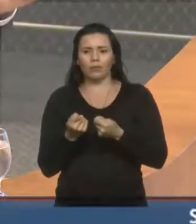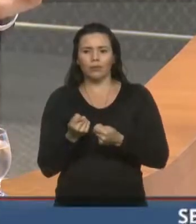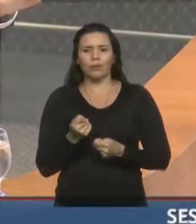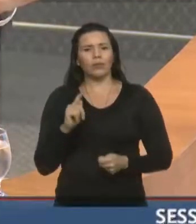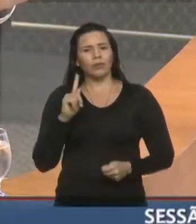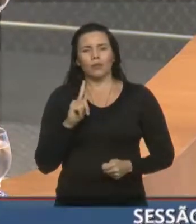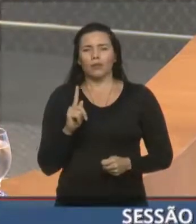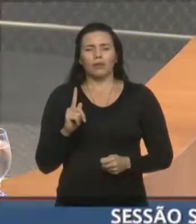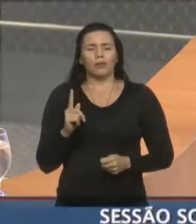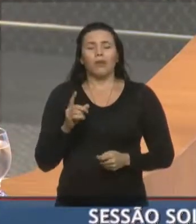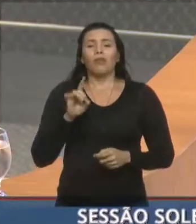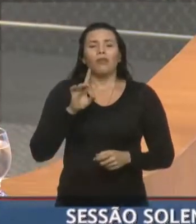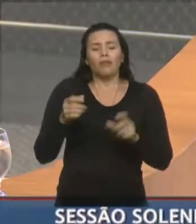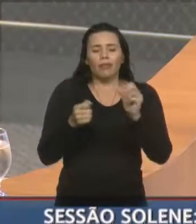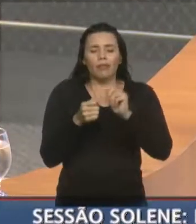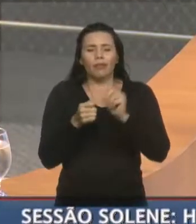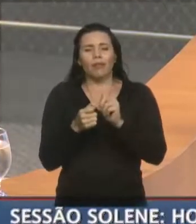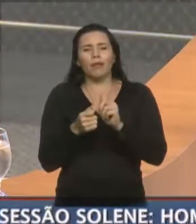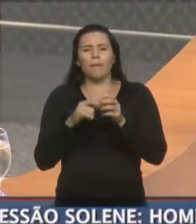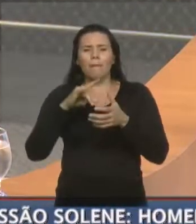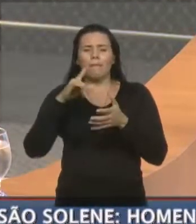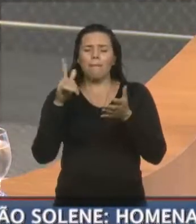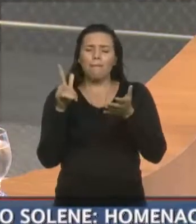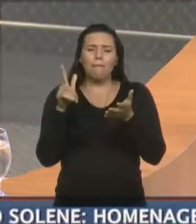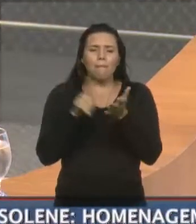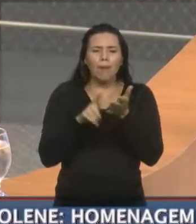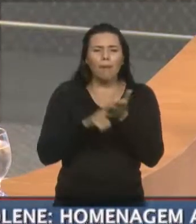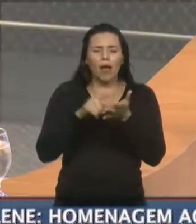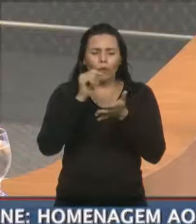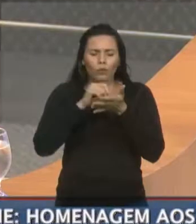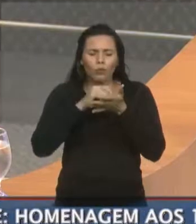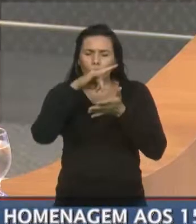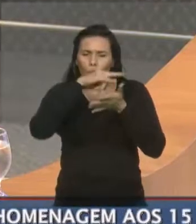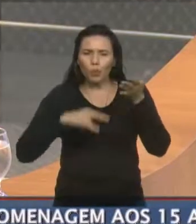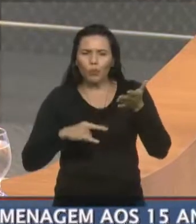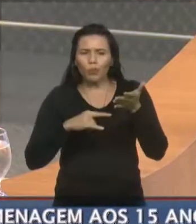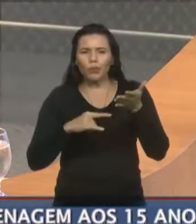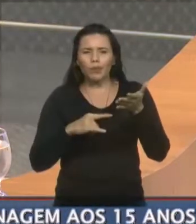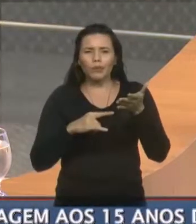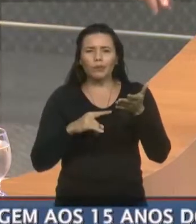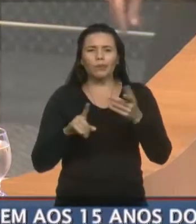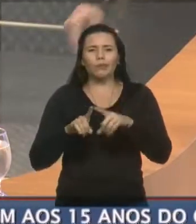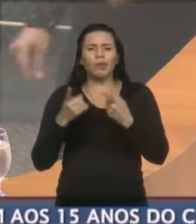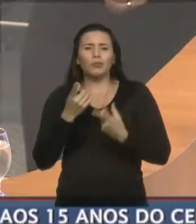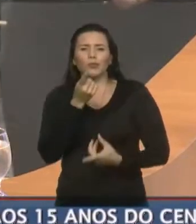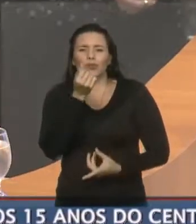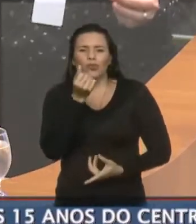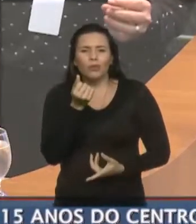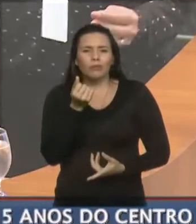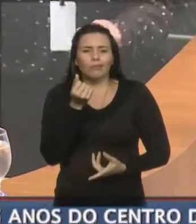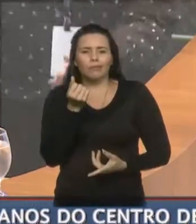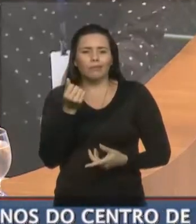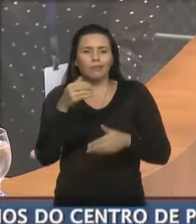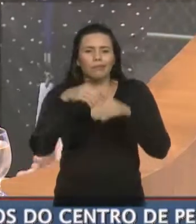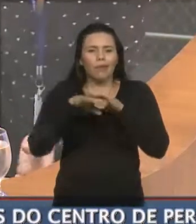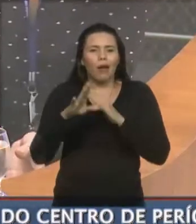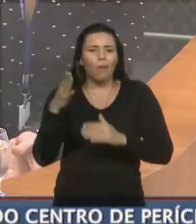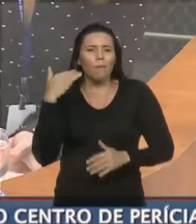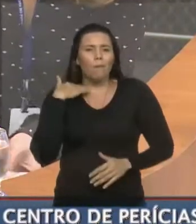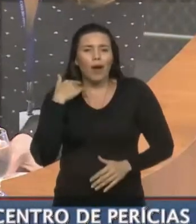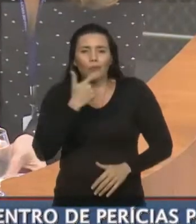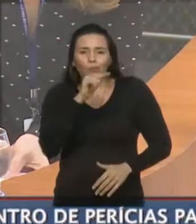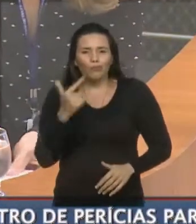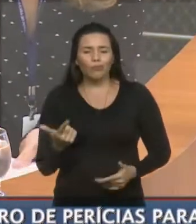as pessoas, os órgãos, não receberem esse recurso no caixa. E quando eu fui lá, visitei, realmente não pude deixar